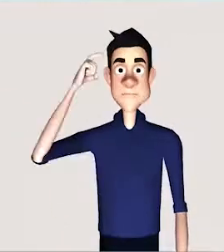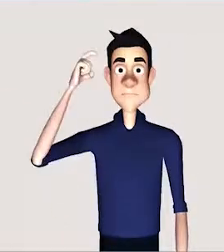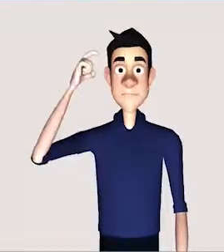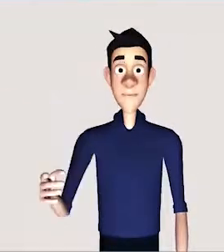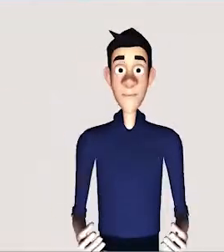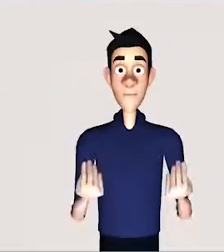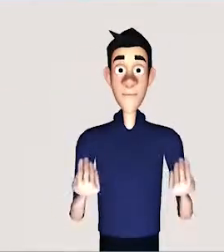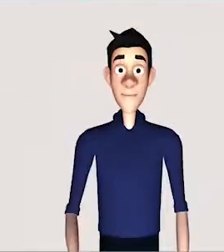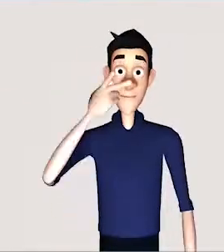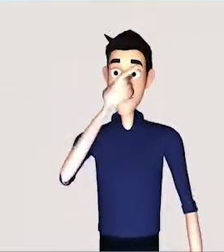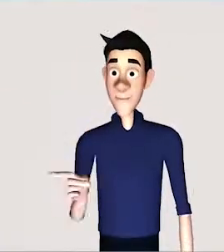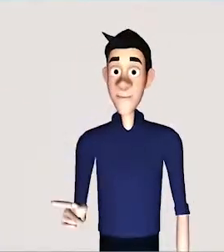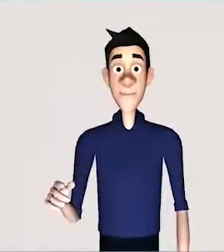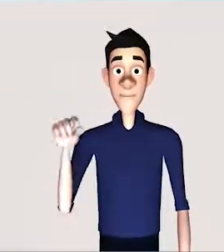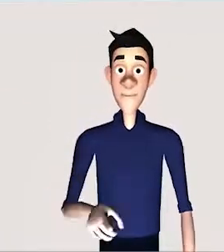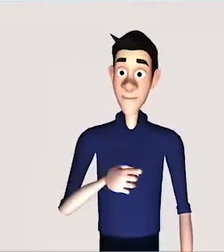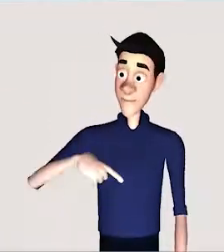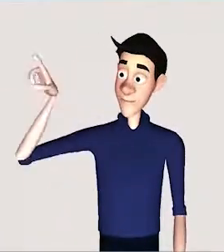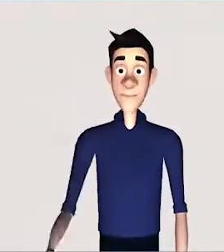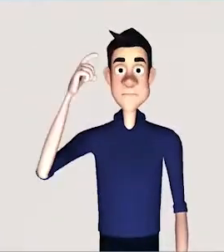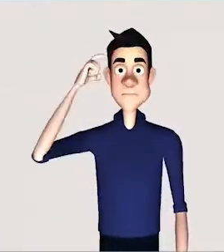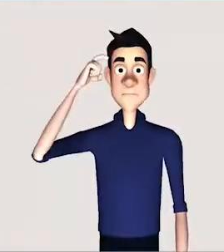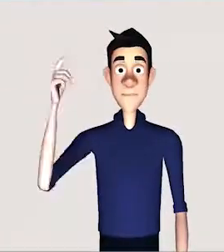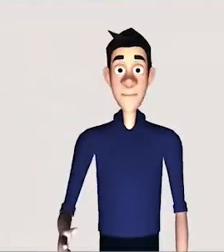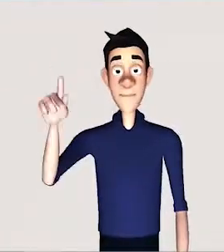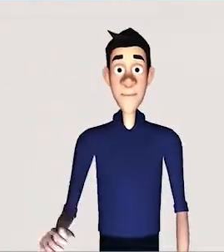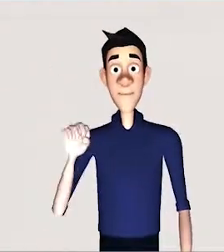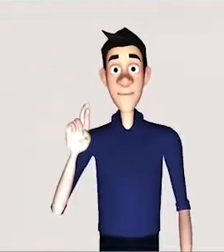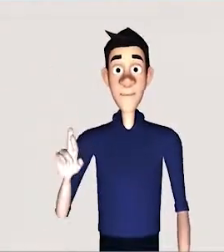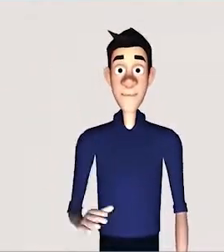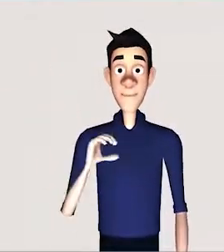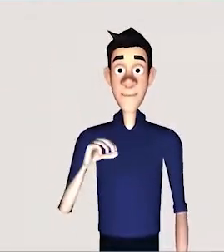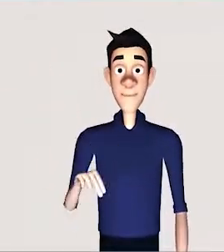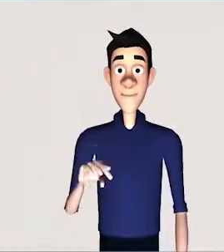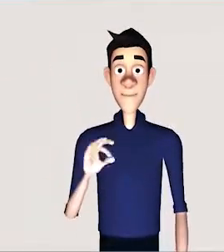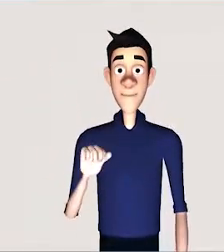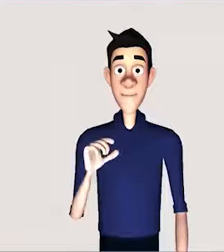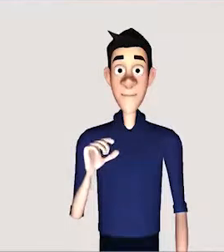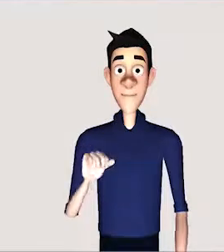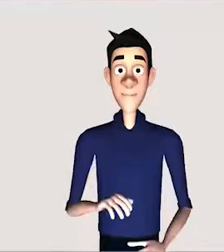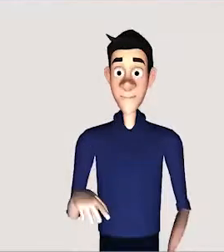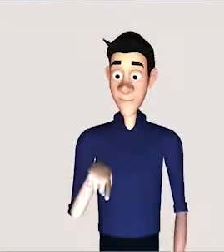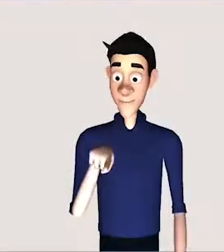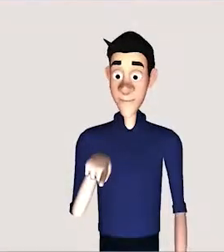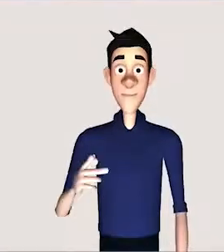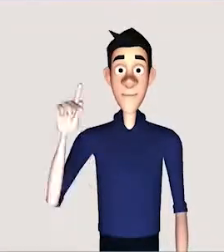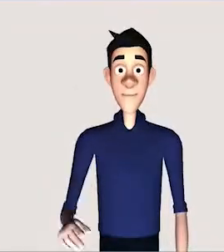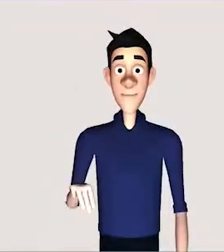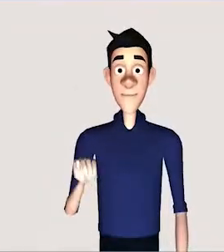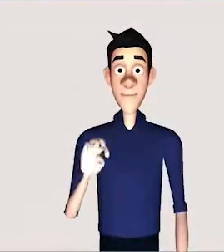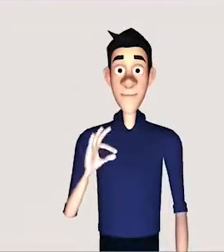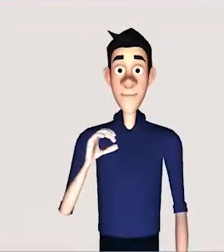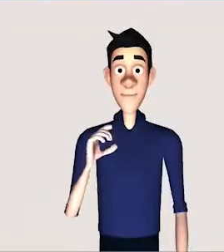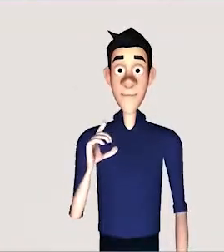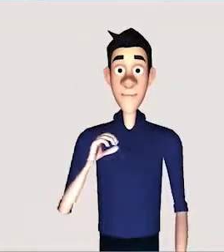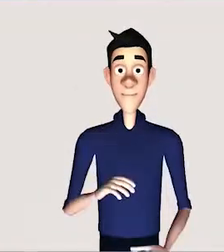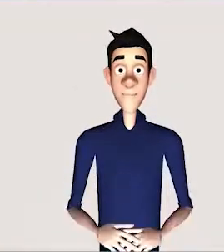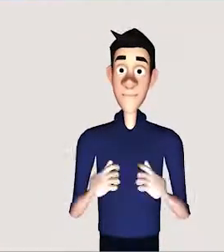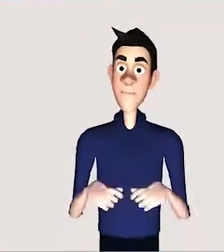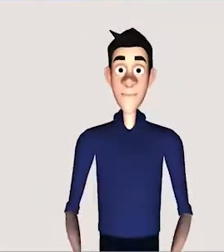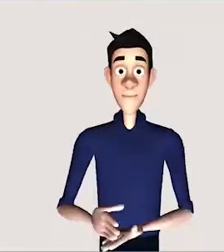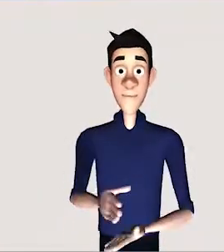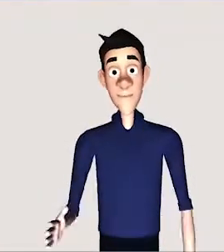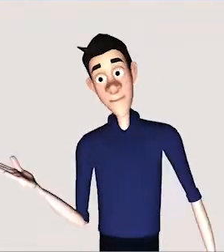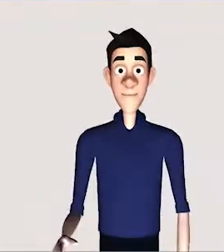contadas nesse seu método, precisam passar por esse ponto. E esse ponto pode ser o lugar de um livro de